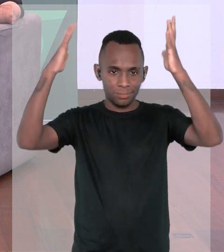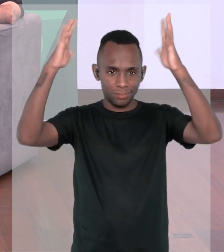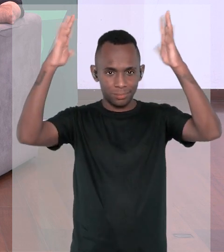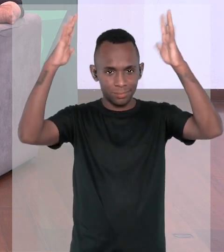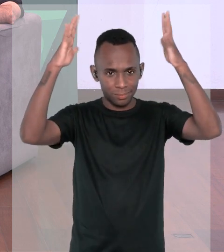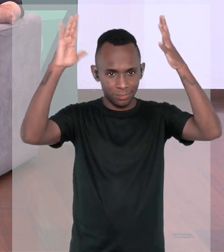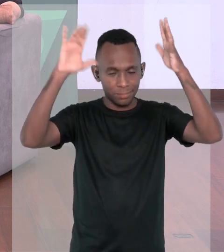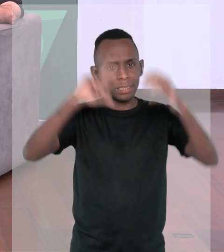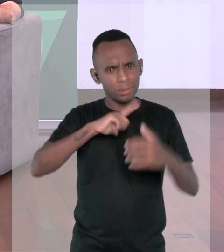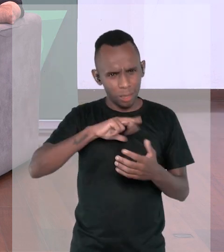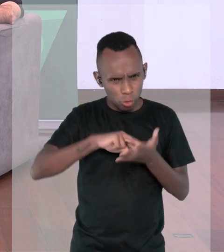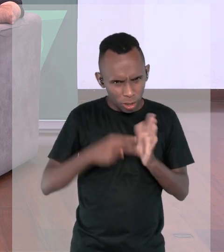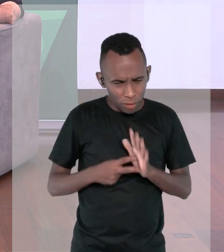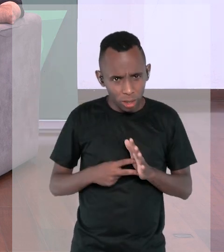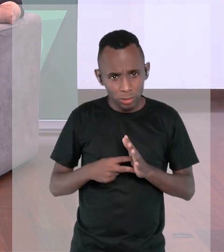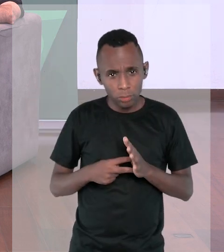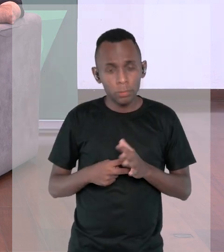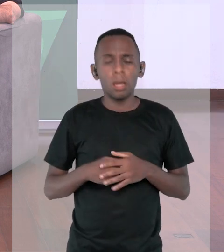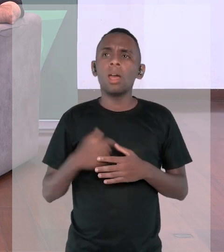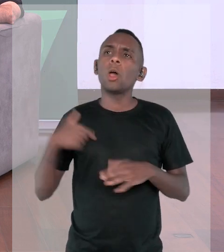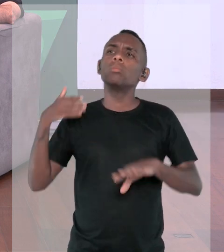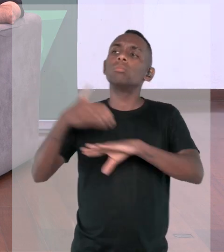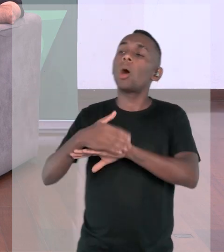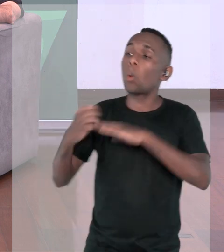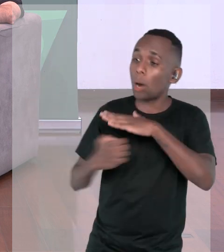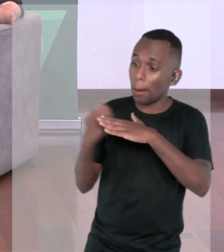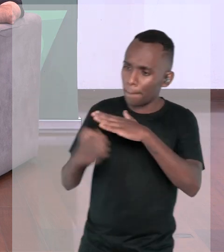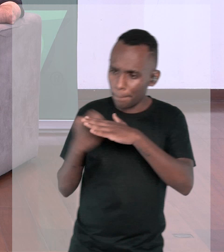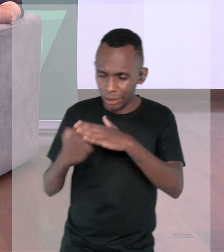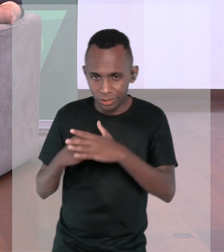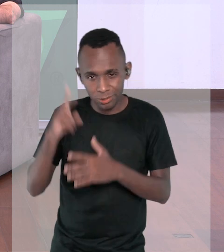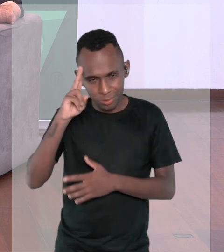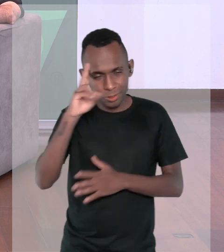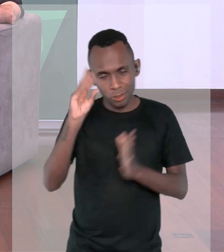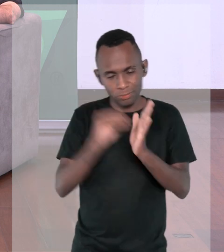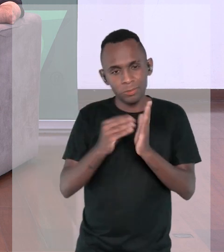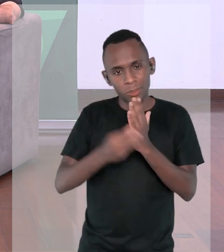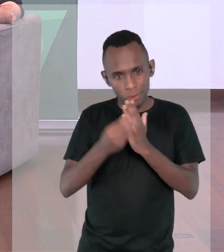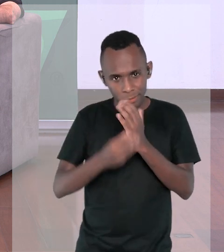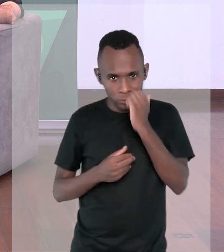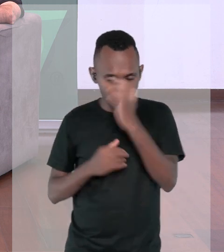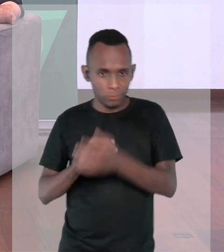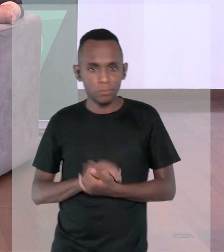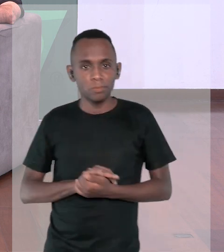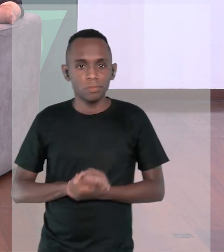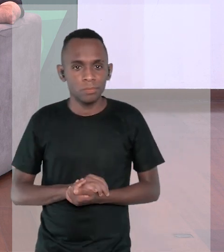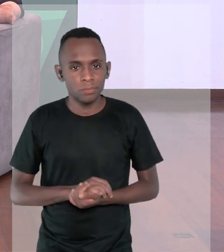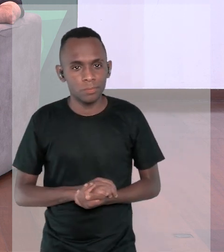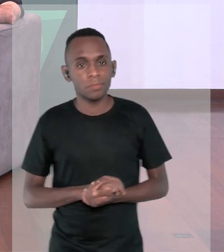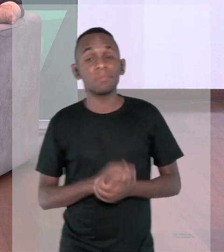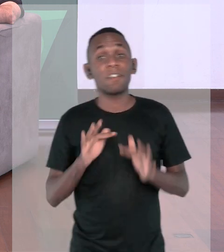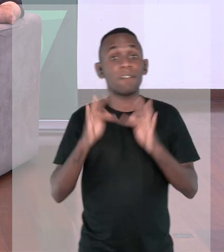Faz algum sentido? Uma vez eu entrei numa empresa, conta a história no livro. Hã?